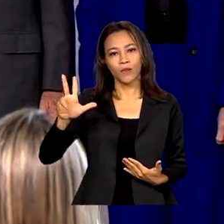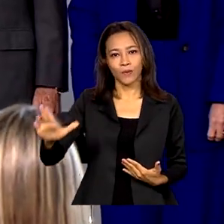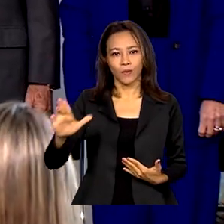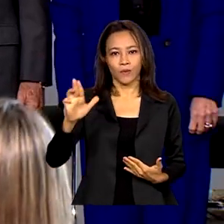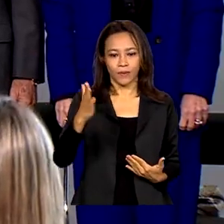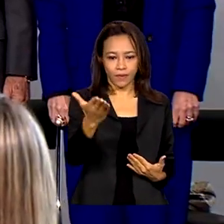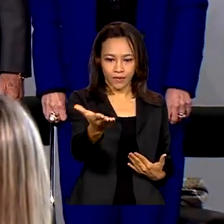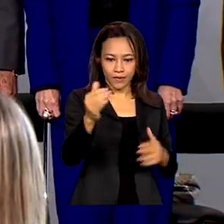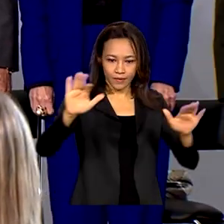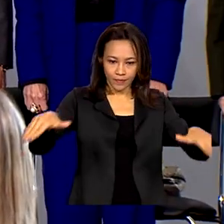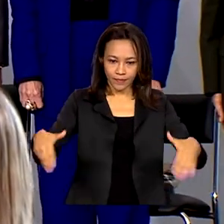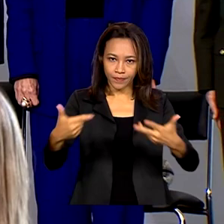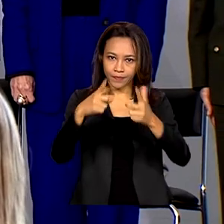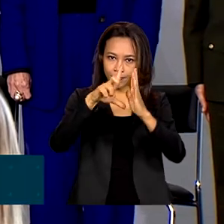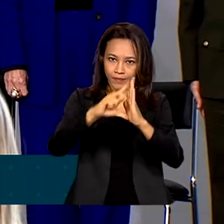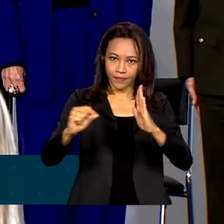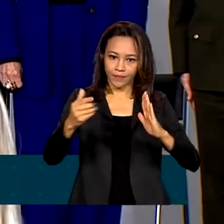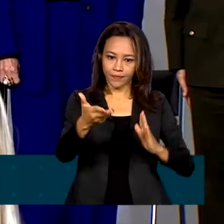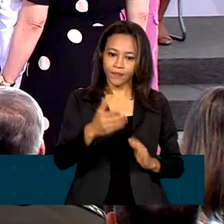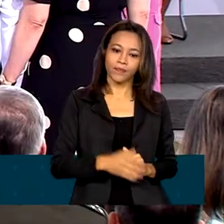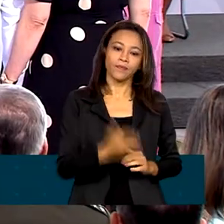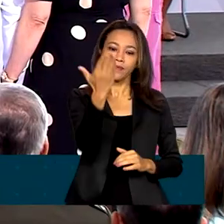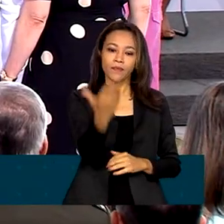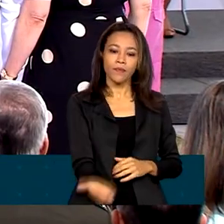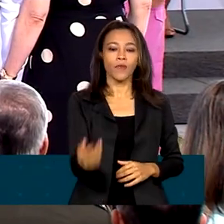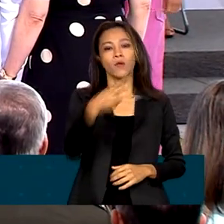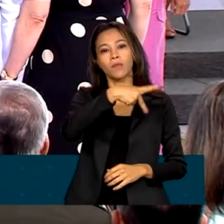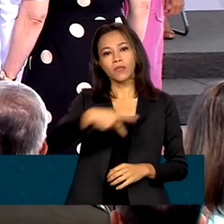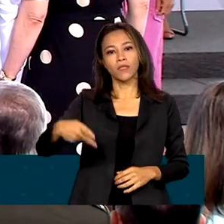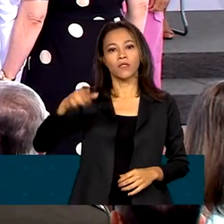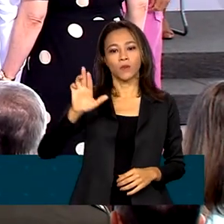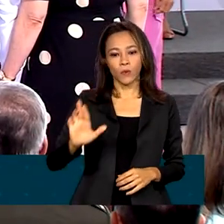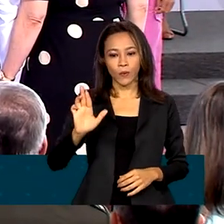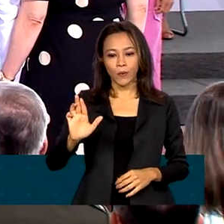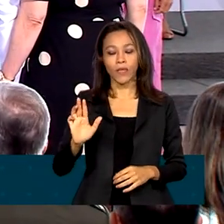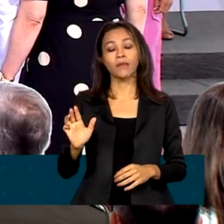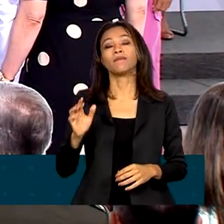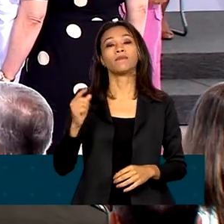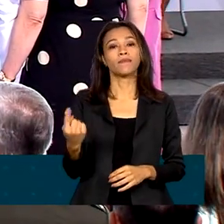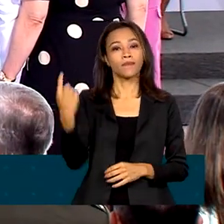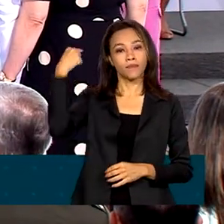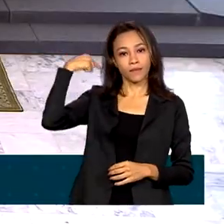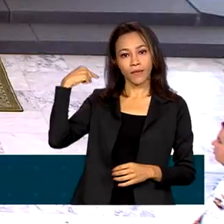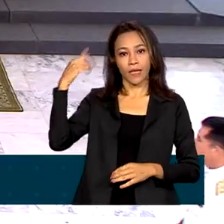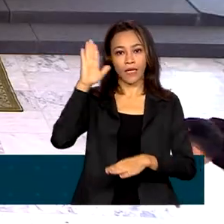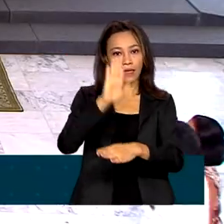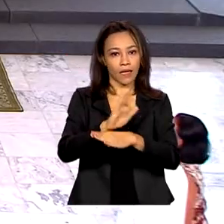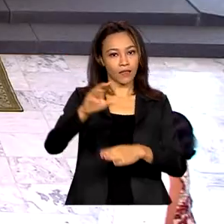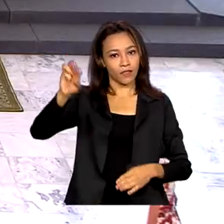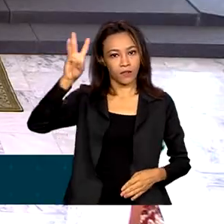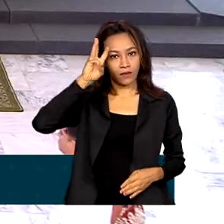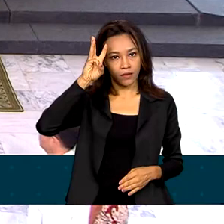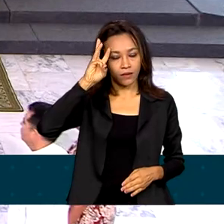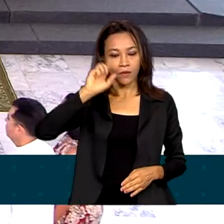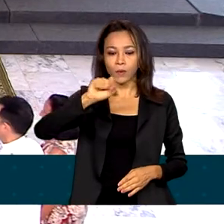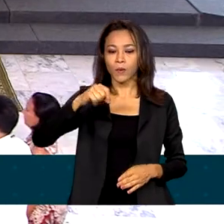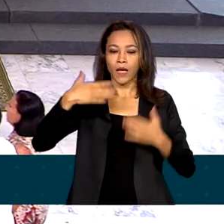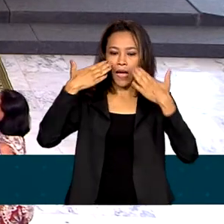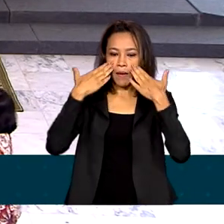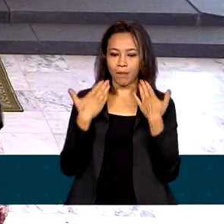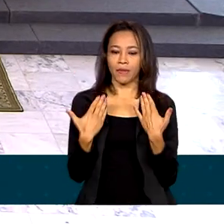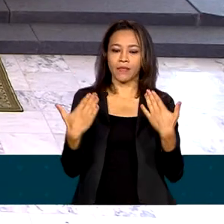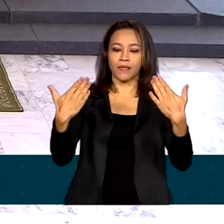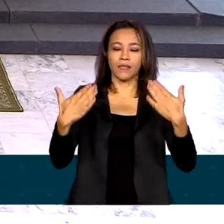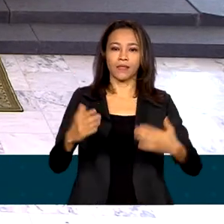O presidente Luiz Inácio Lula da Silva participou na tarde dessa terça-feira da cerimônia de apresentação